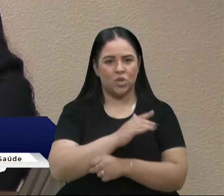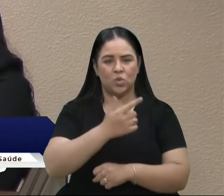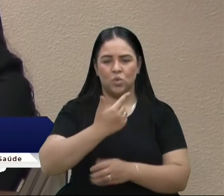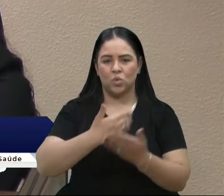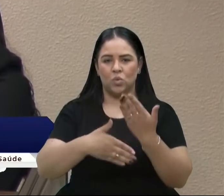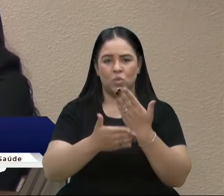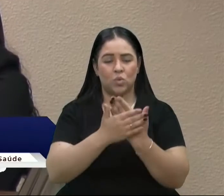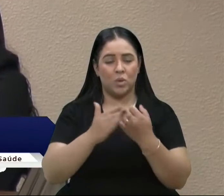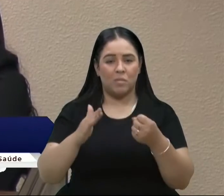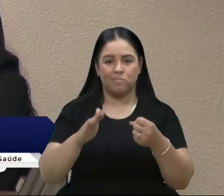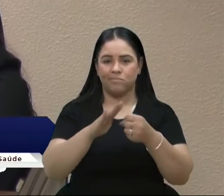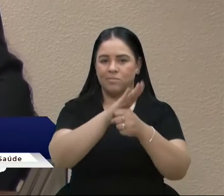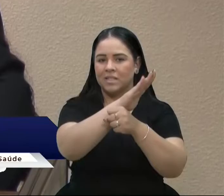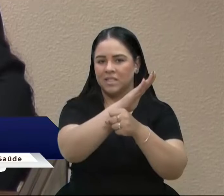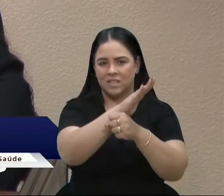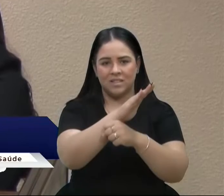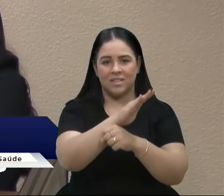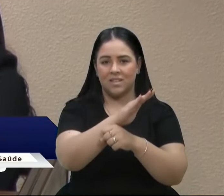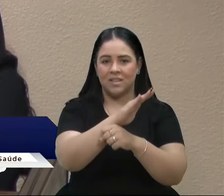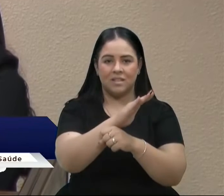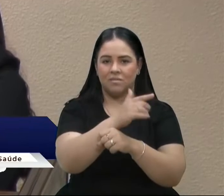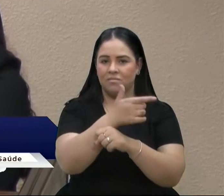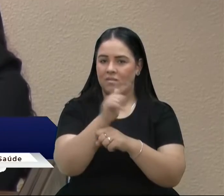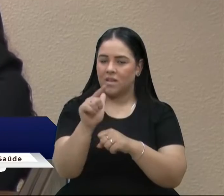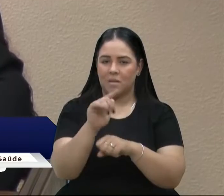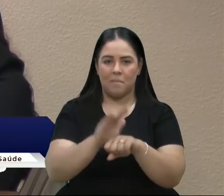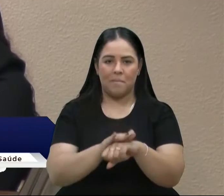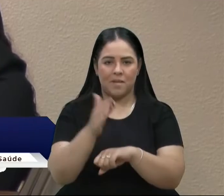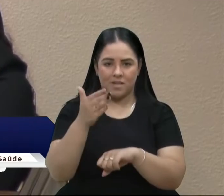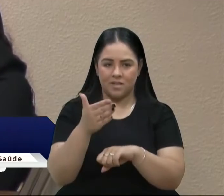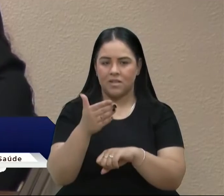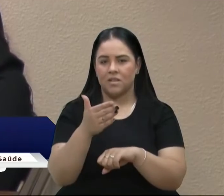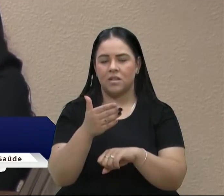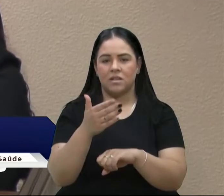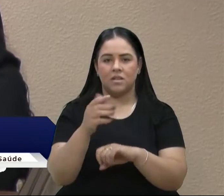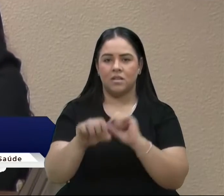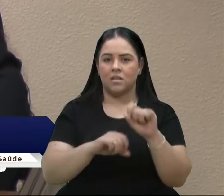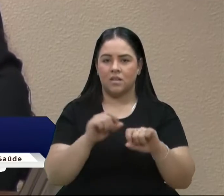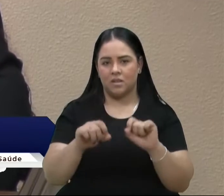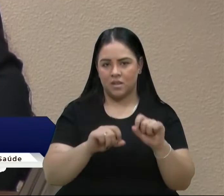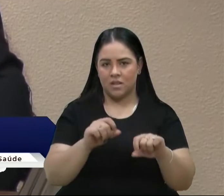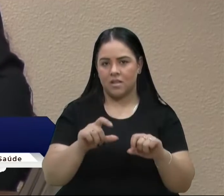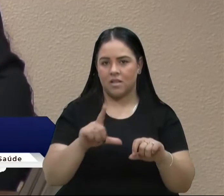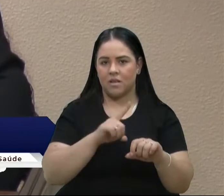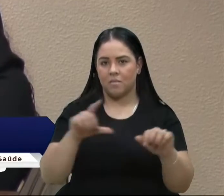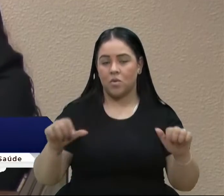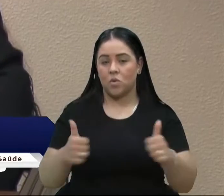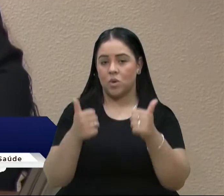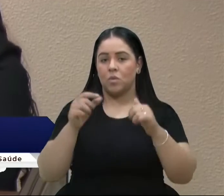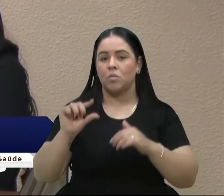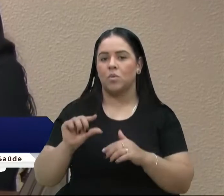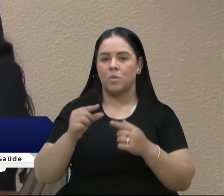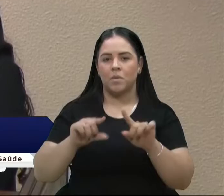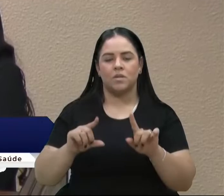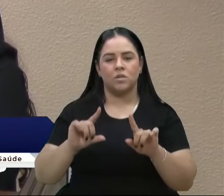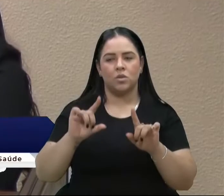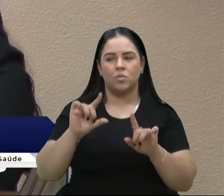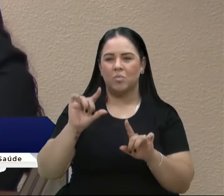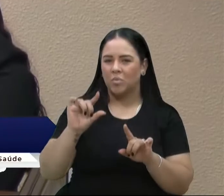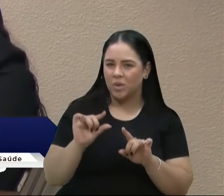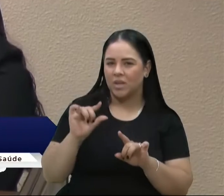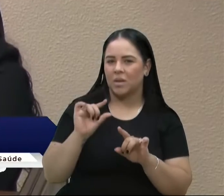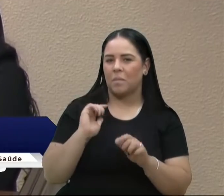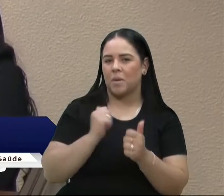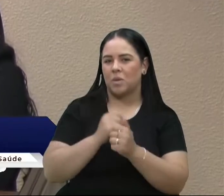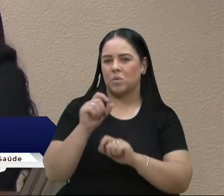sua capacidade técnica quase que esgotada. Então vem dar um fôlego, mas é só um suspiro perto